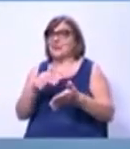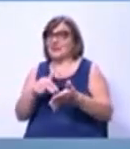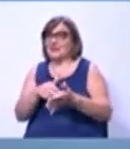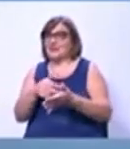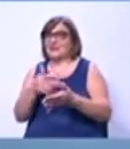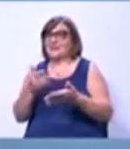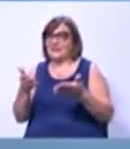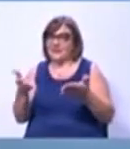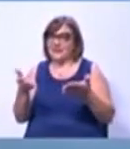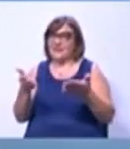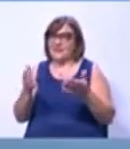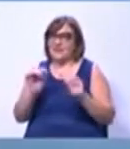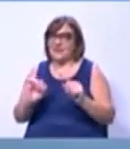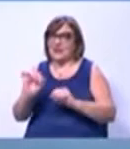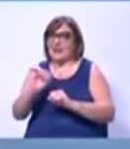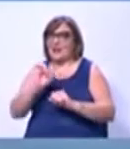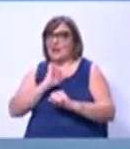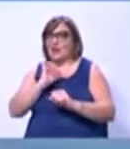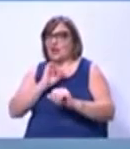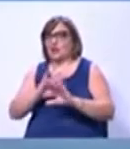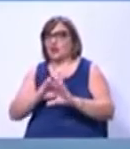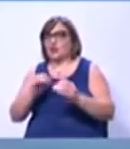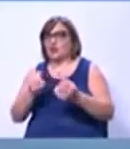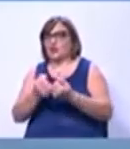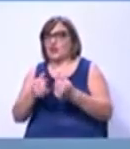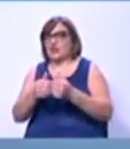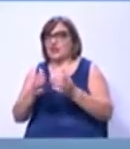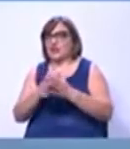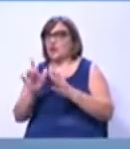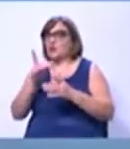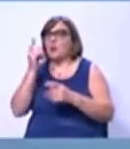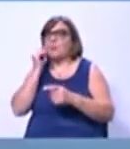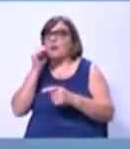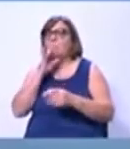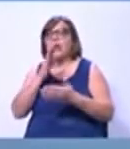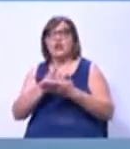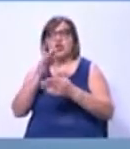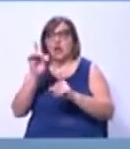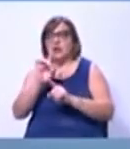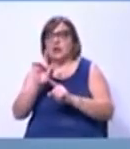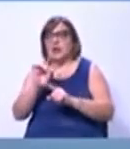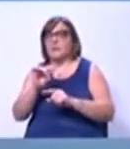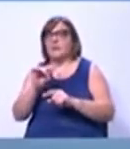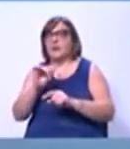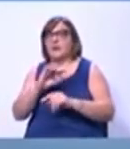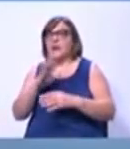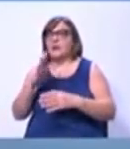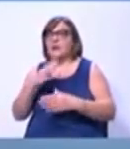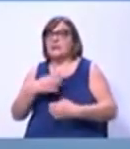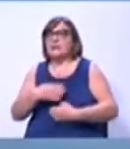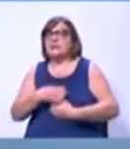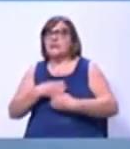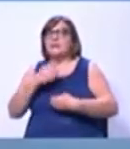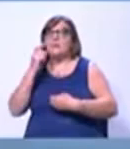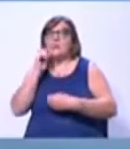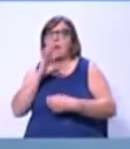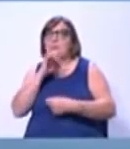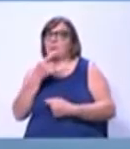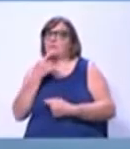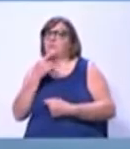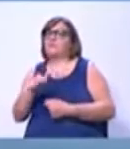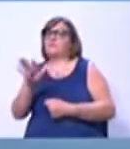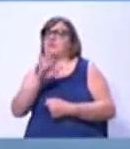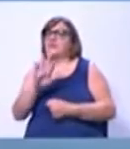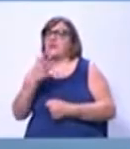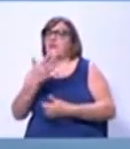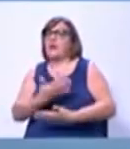as expectativas da nossa sociedade em geral. Eu diria que não é só dos pais, até porque o instinto dos pais percebe que